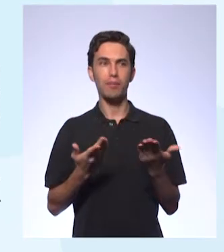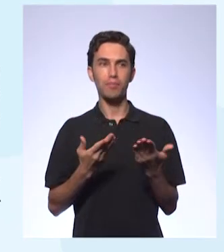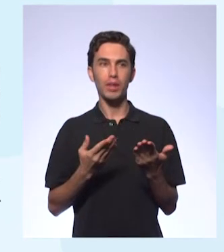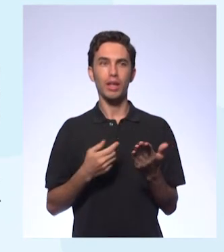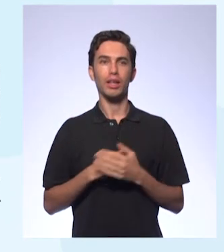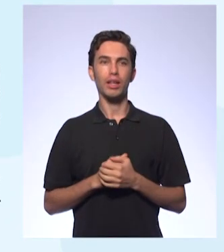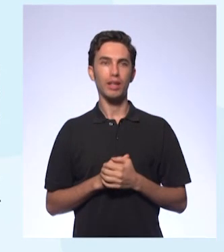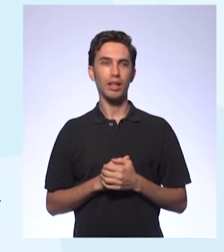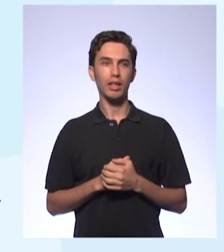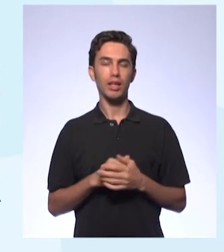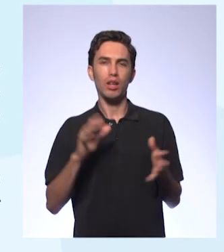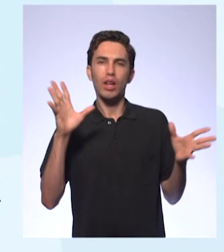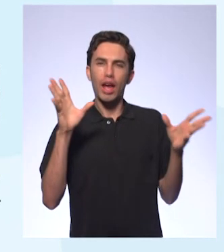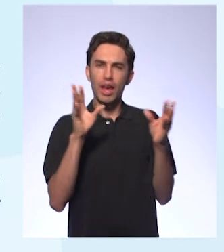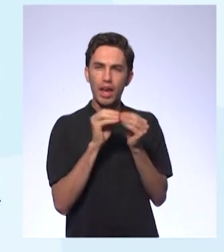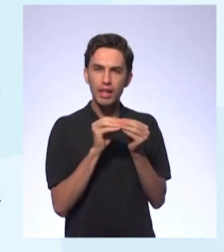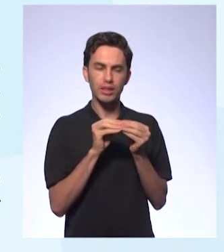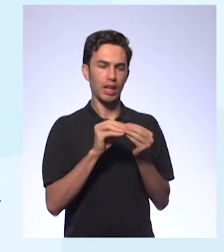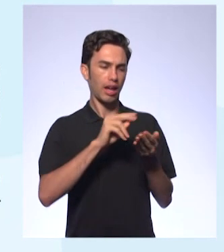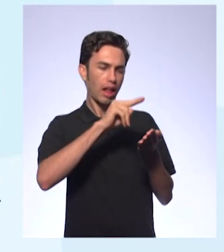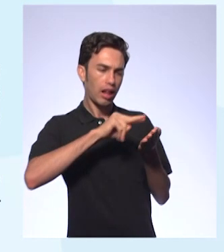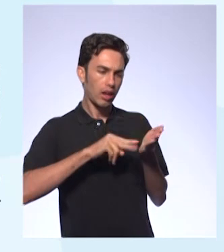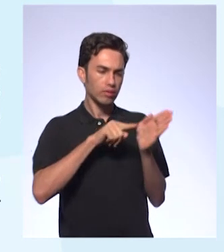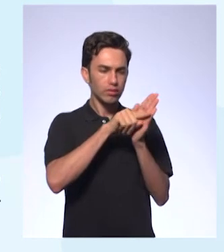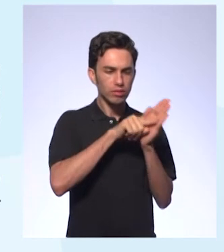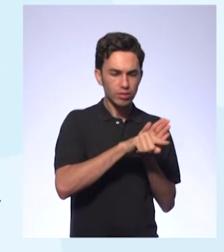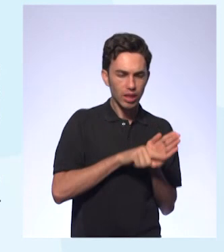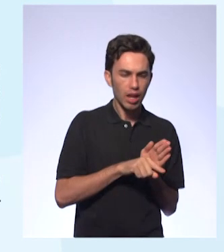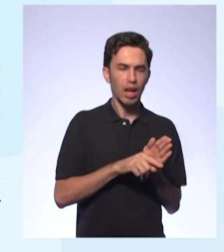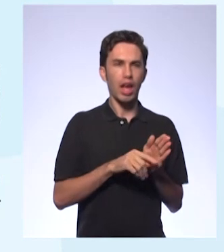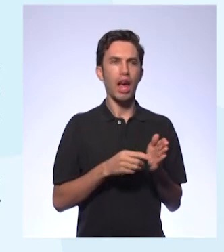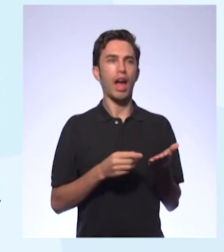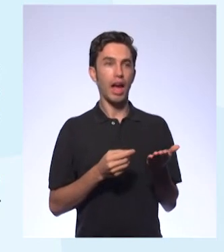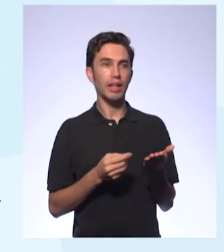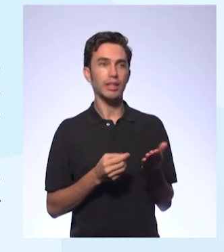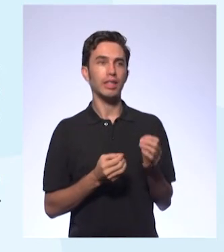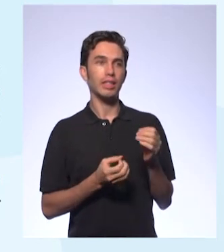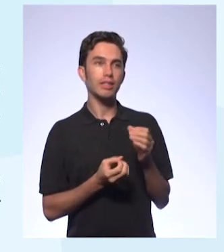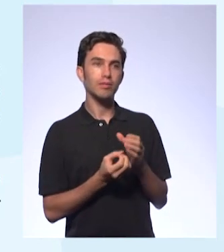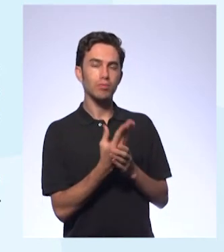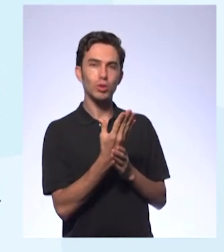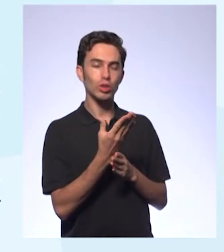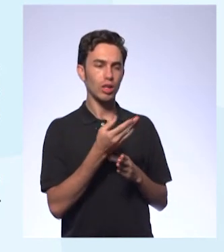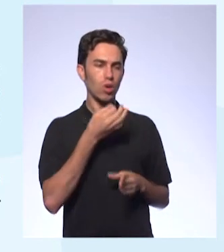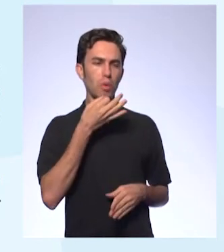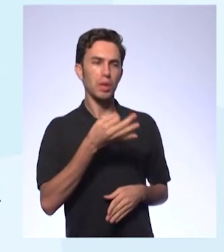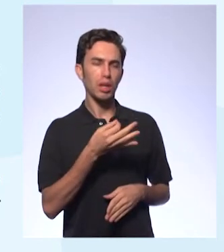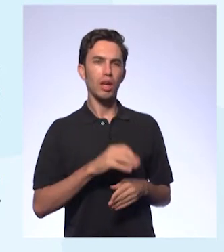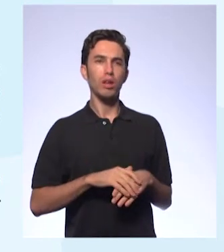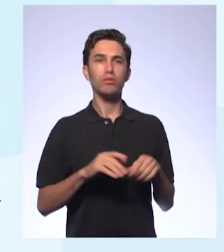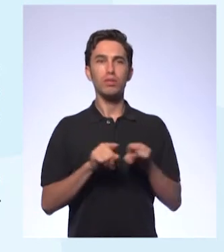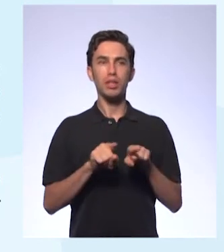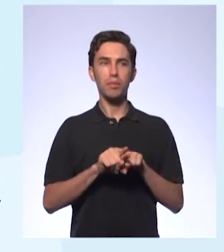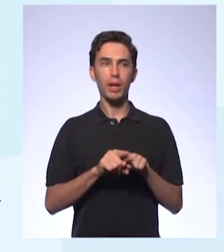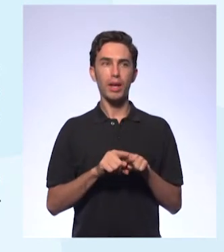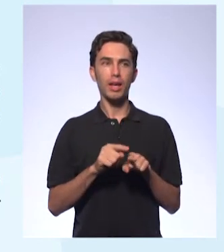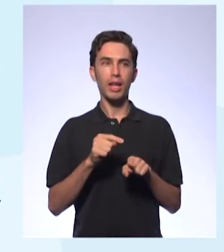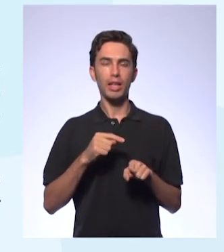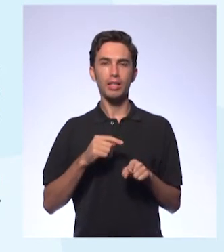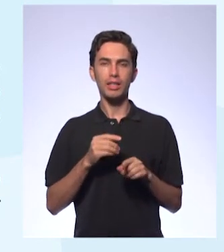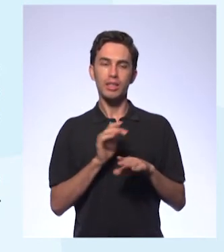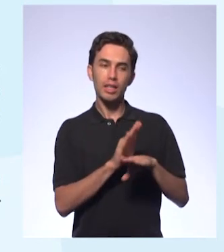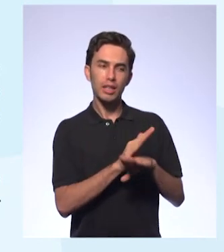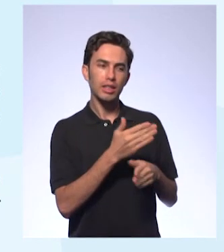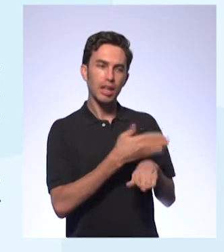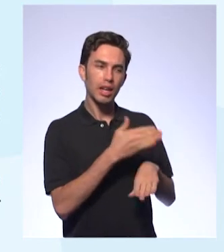comentário oral após a leitura e análise de uma resenha sobre um filme, desenvolver com os estudantes uma atitude de